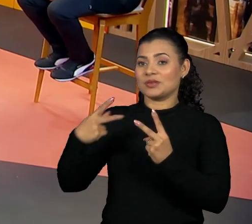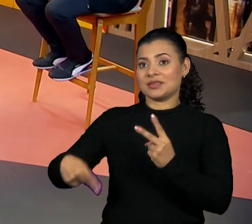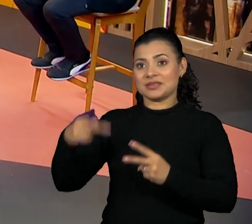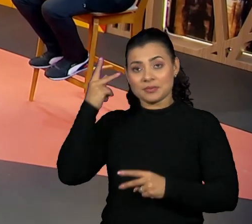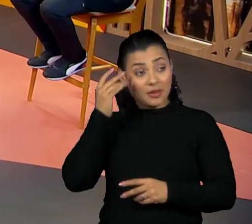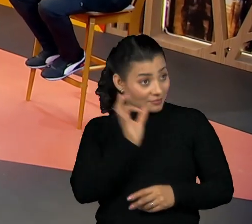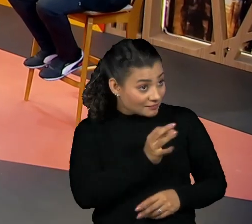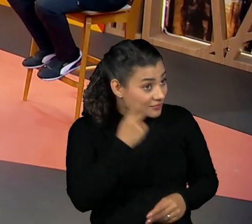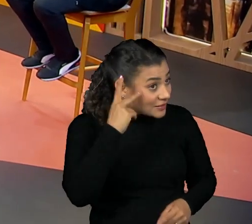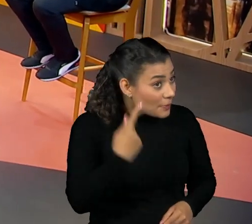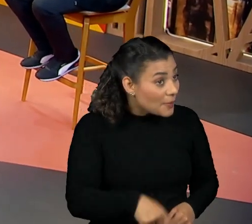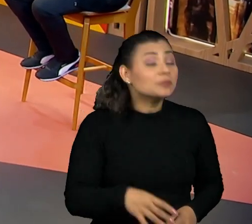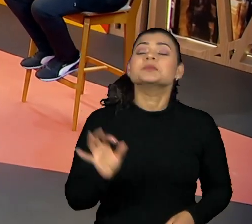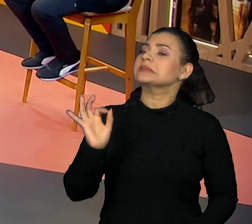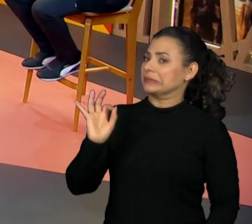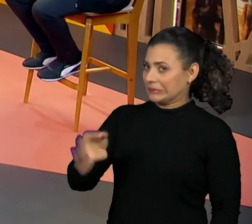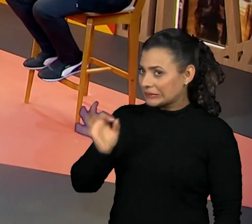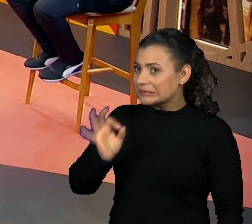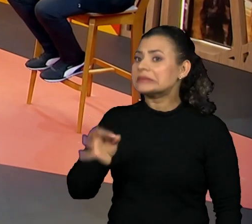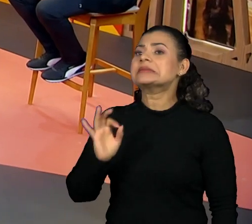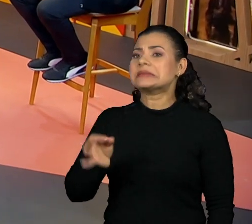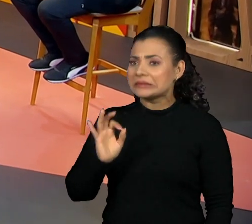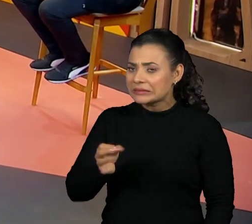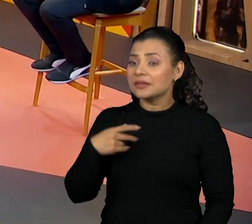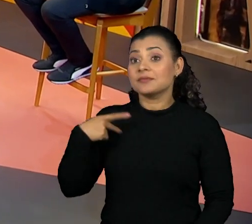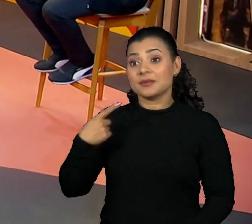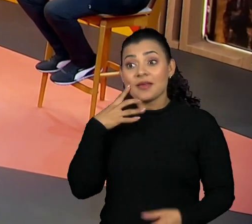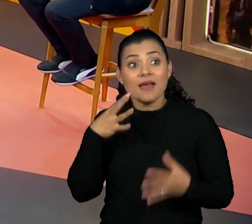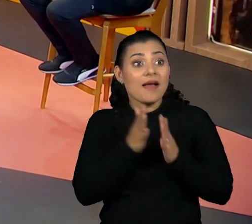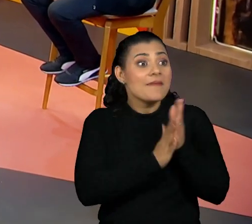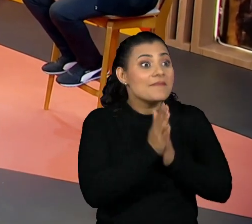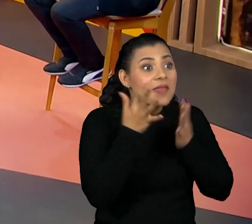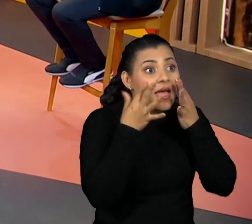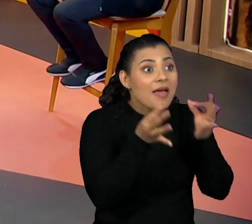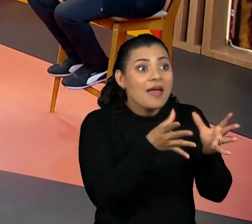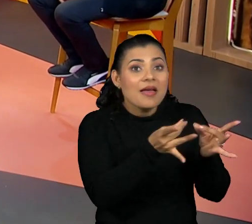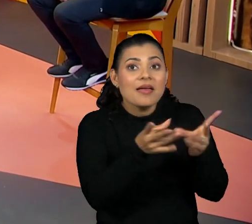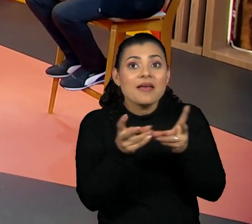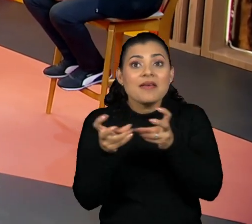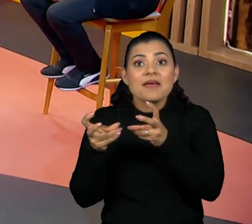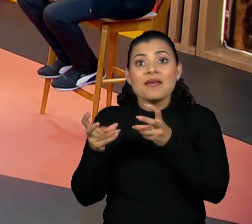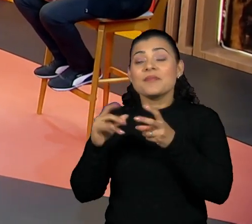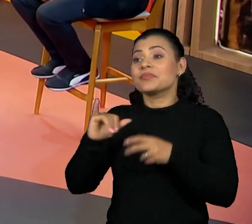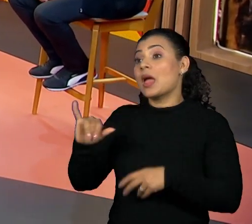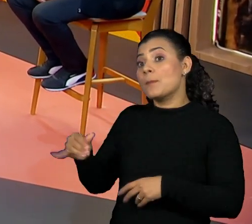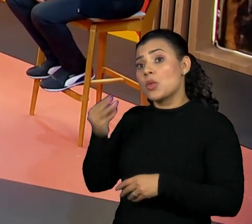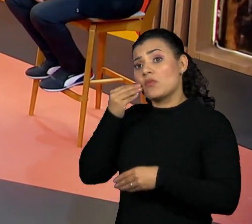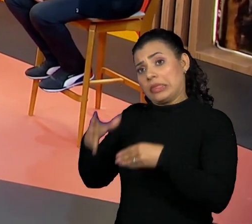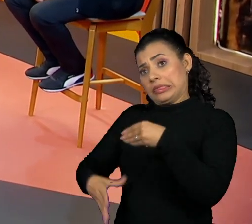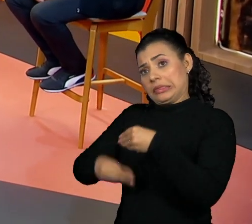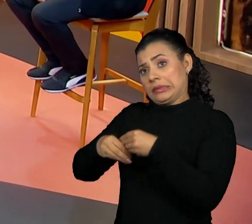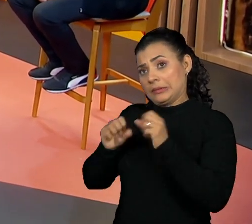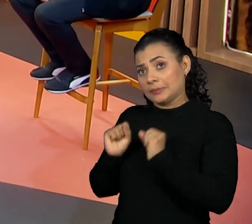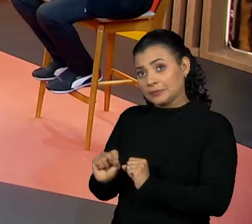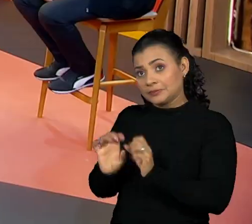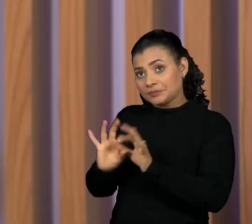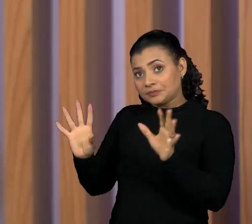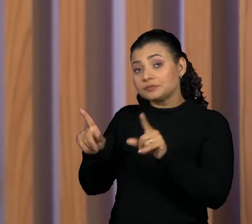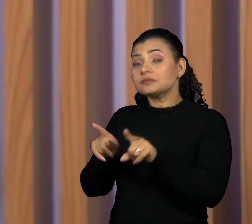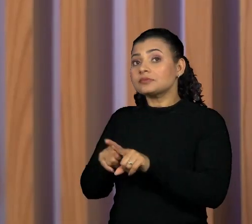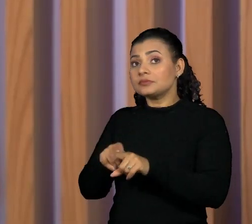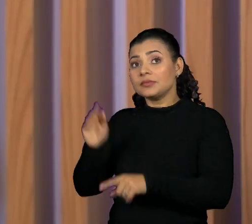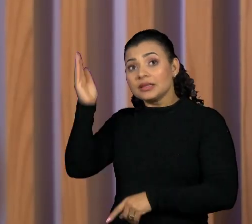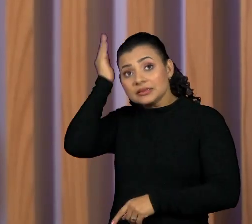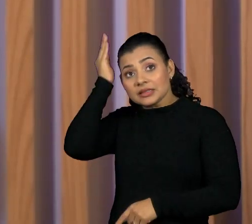Paulo. Todas em São Paulo. Vamos de mais ficar uma, de Cris, olho. se você me permite, aproveitando o Claudinei, além do